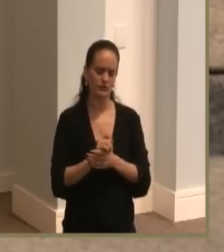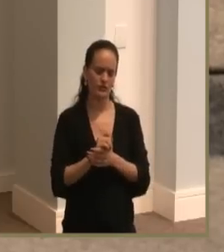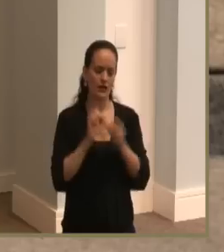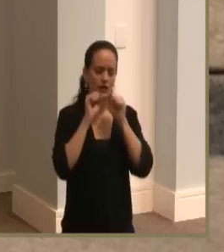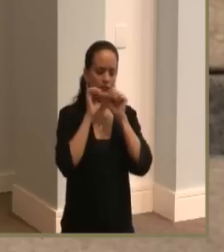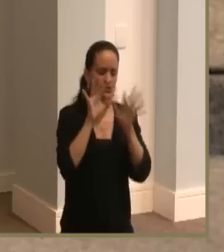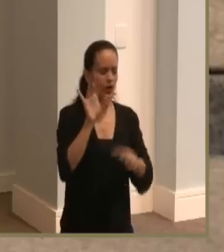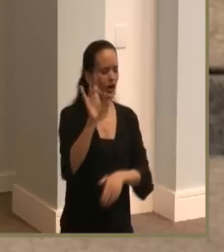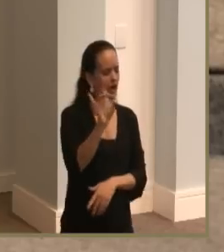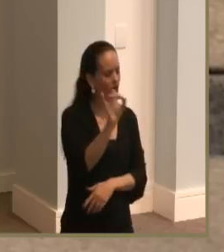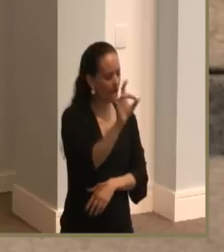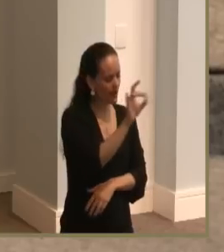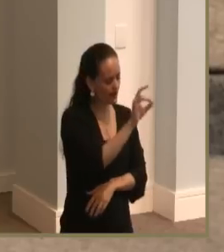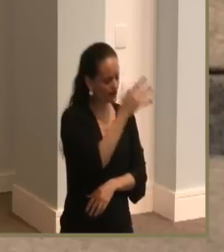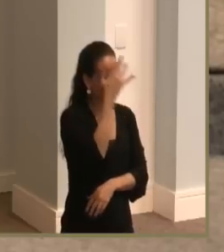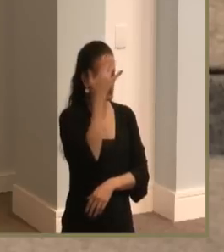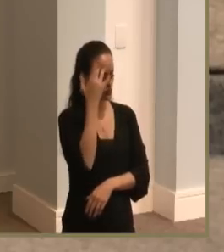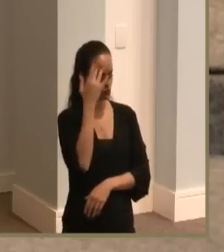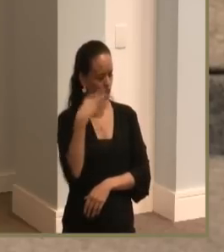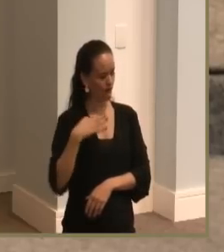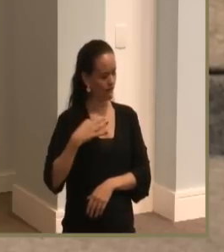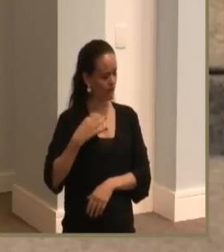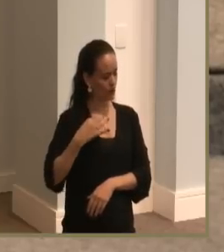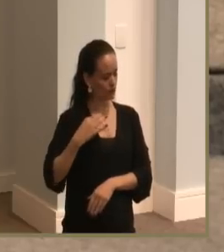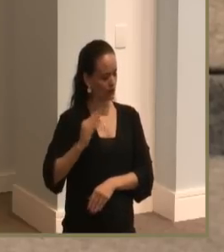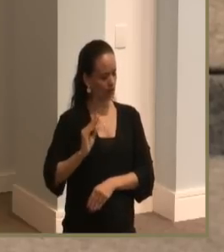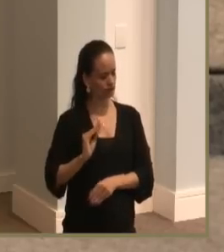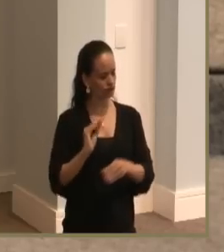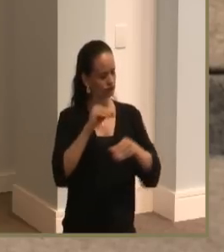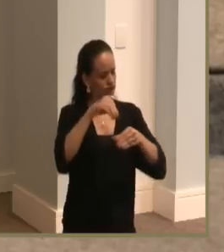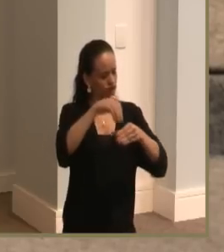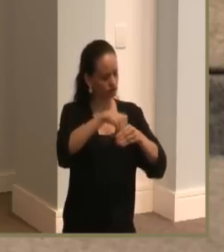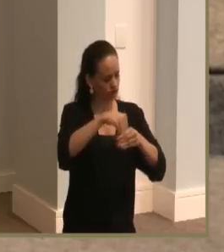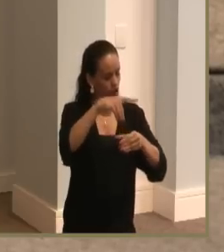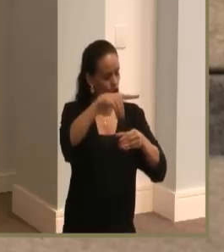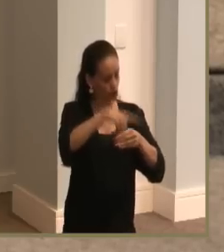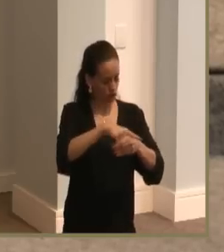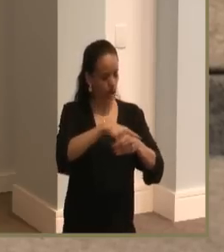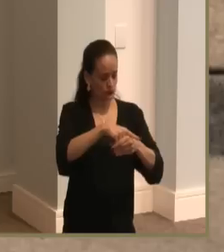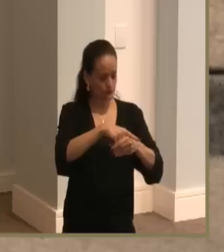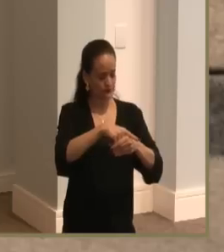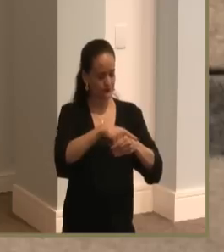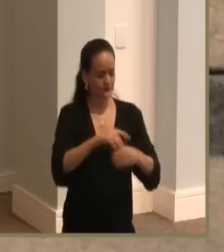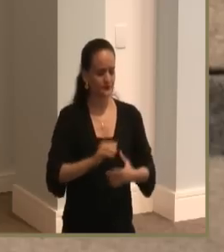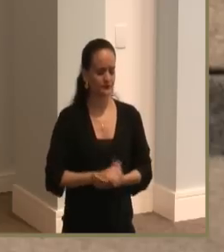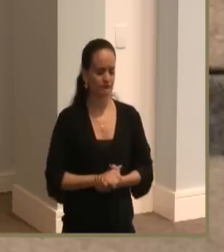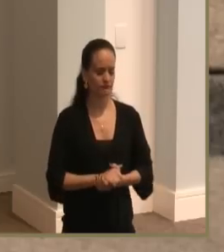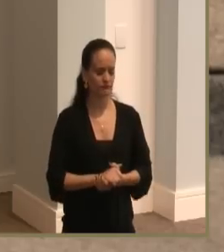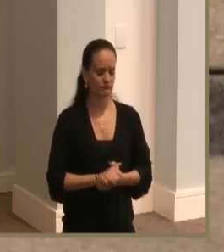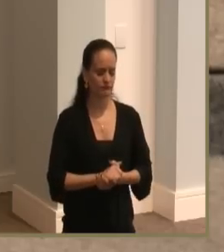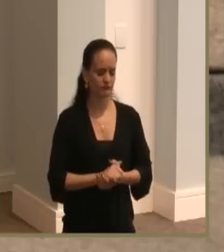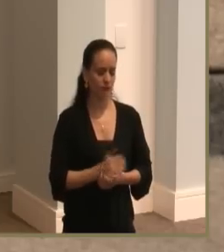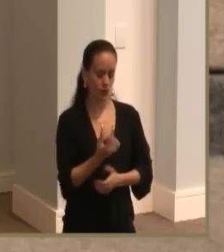irmão que voluntariamente trouxeram o teu dízimo e que